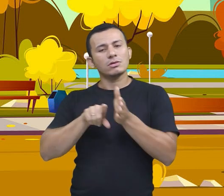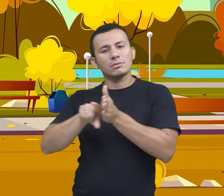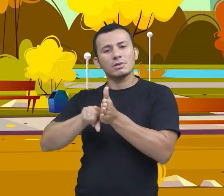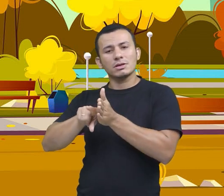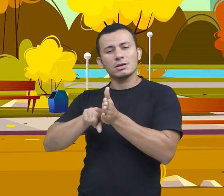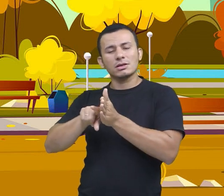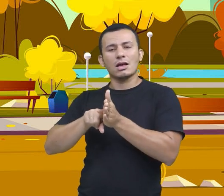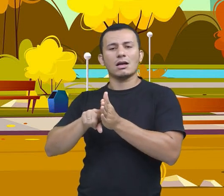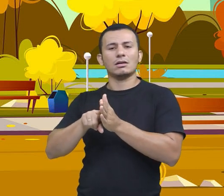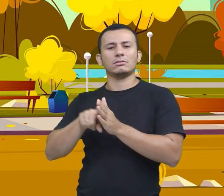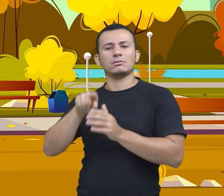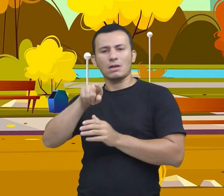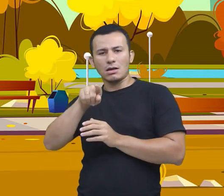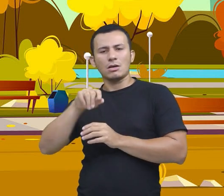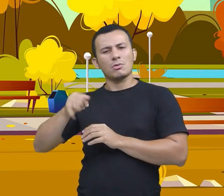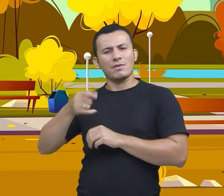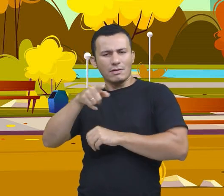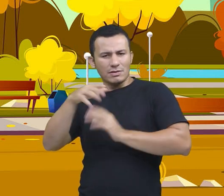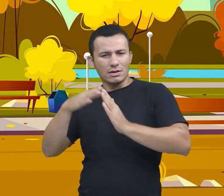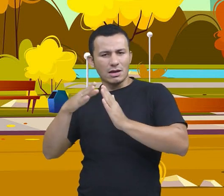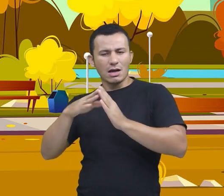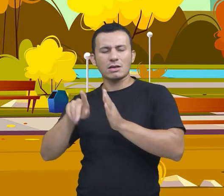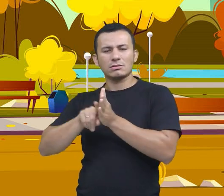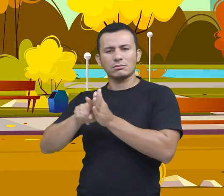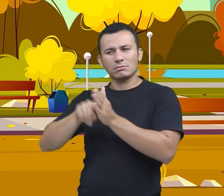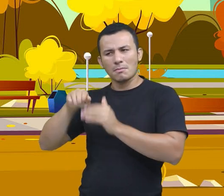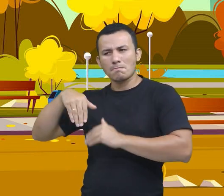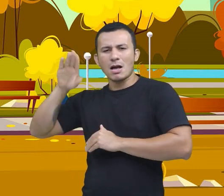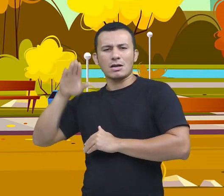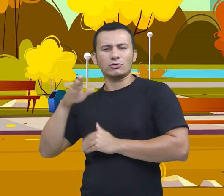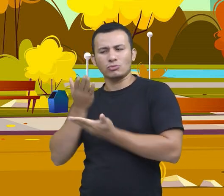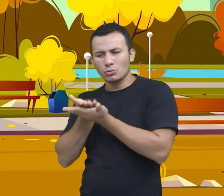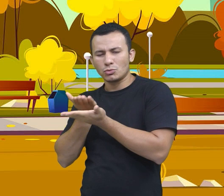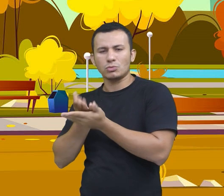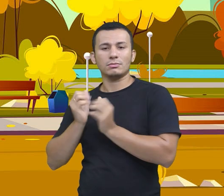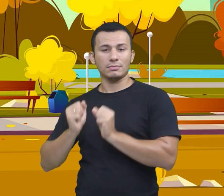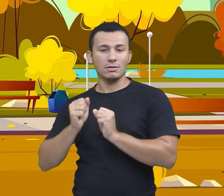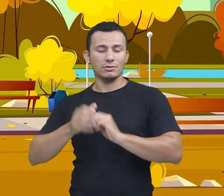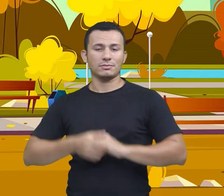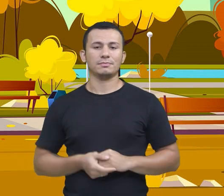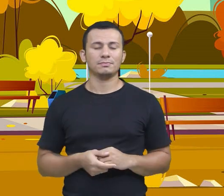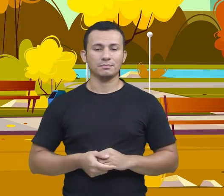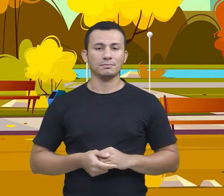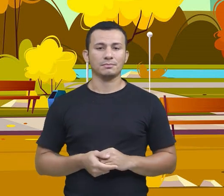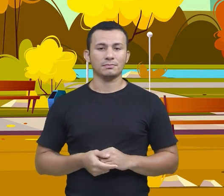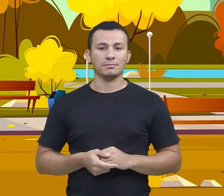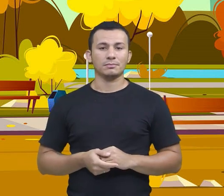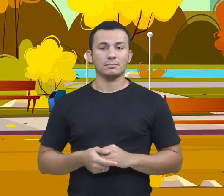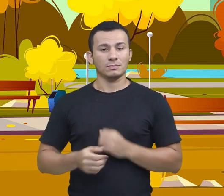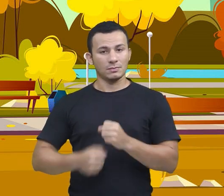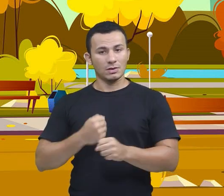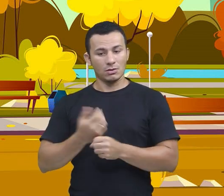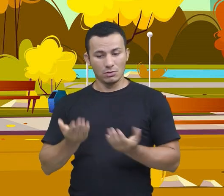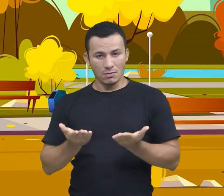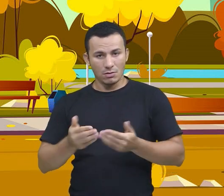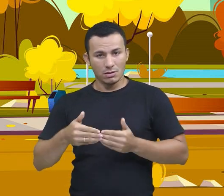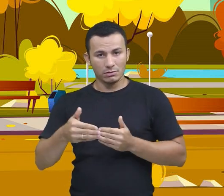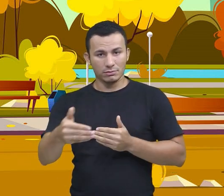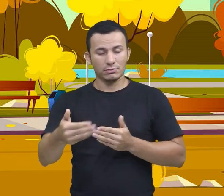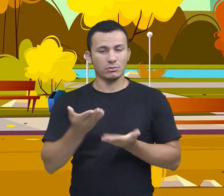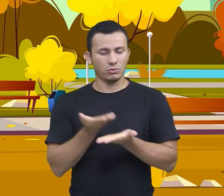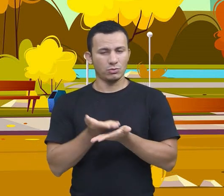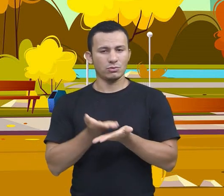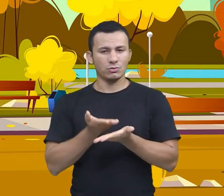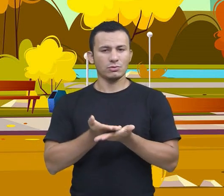sua casa, muito, muito mais. Crianças, no decorrer desse ano letivo que nós estamos aqui